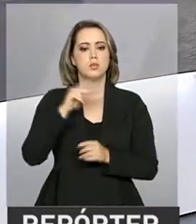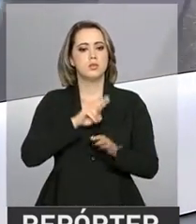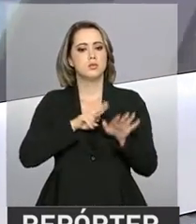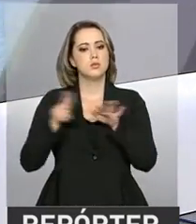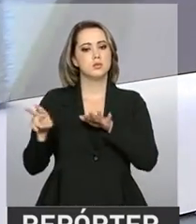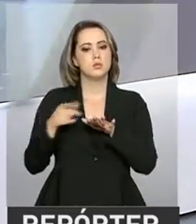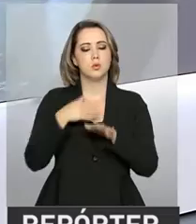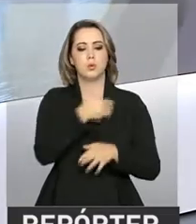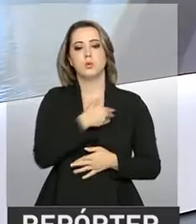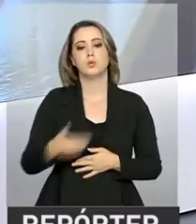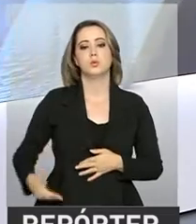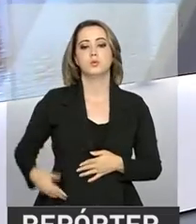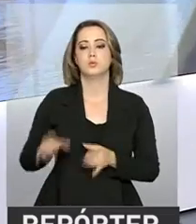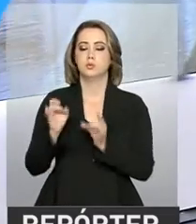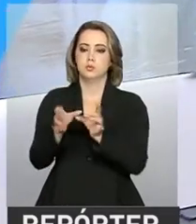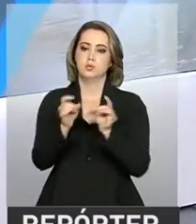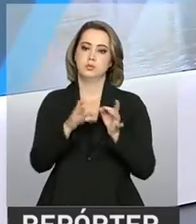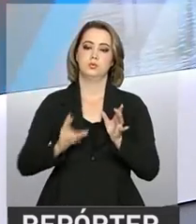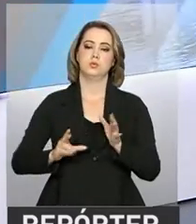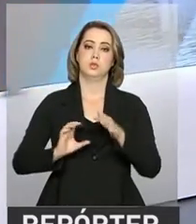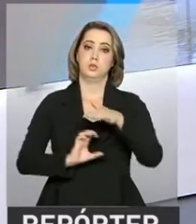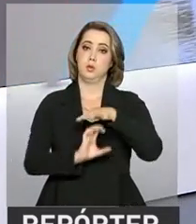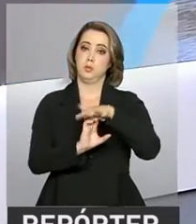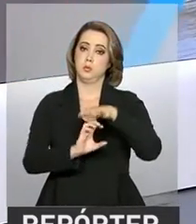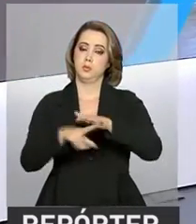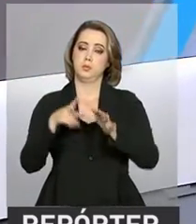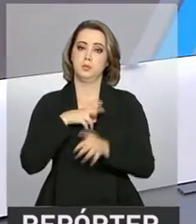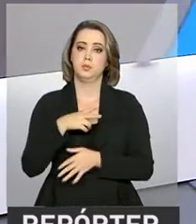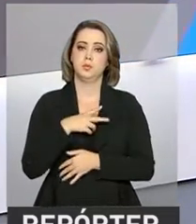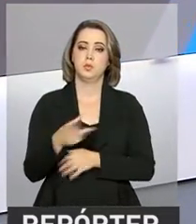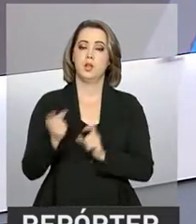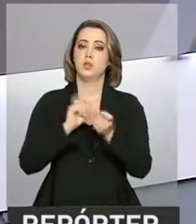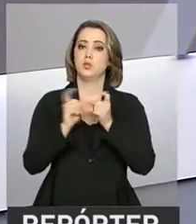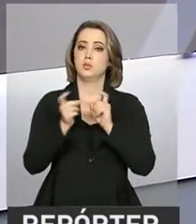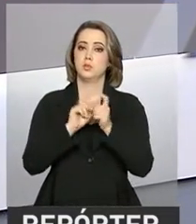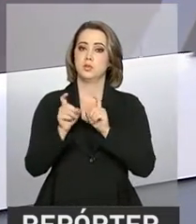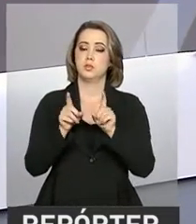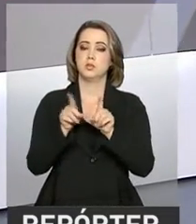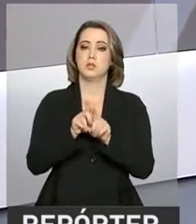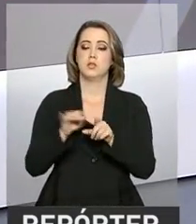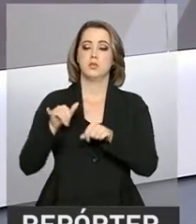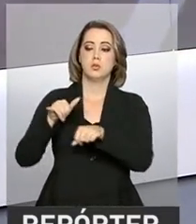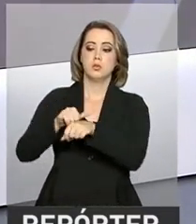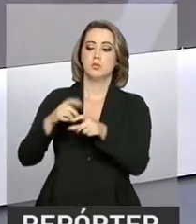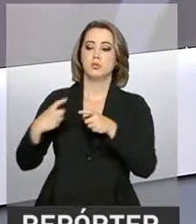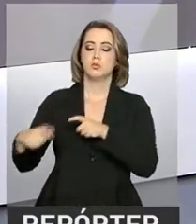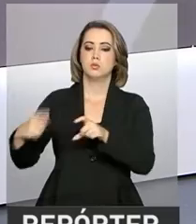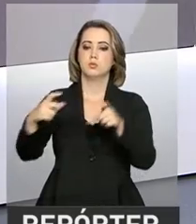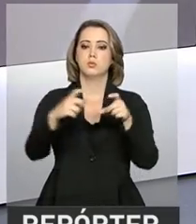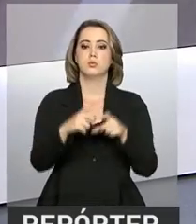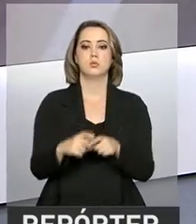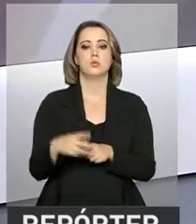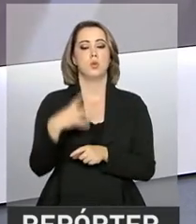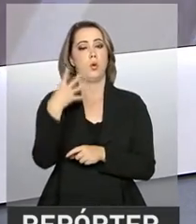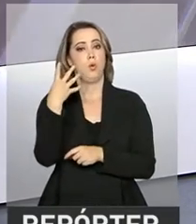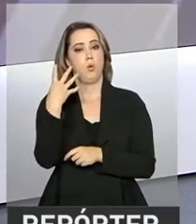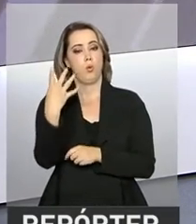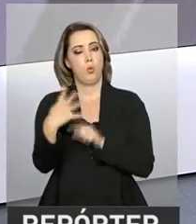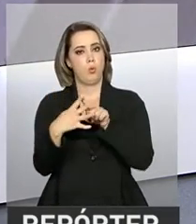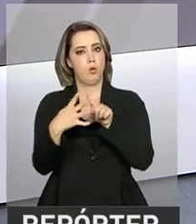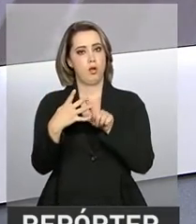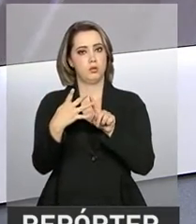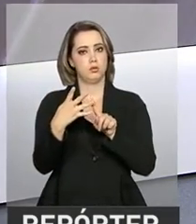o governo concedeu à iniciativa privada a administração dos aeroportos de fortaleza salvador florianópolis e porto alegre